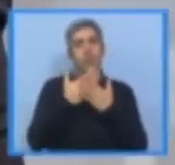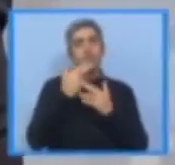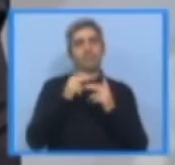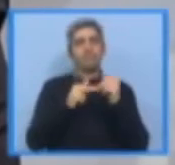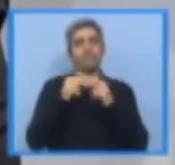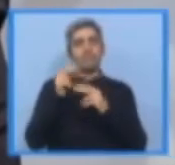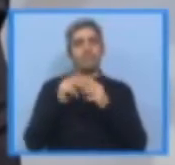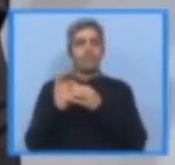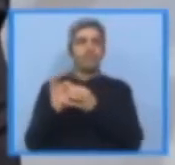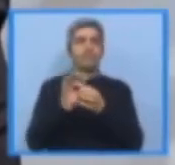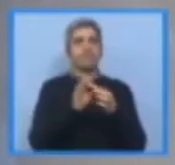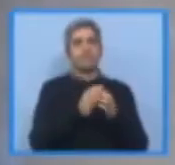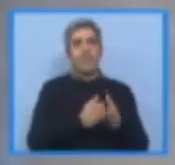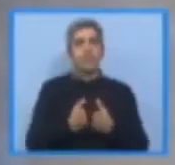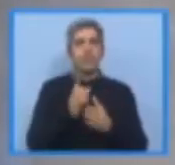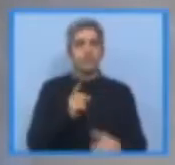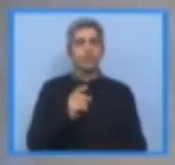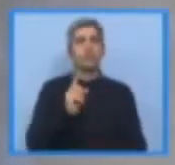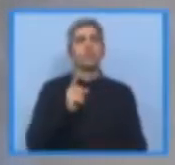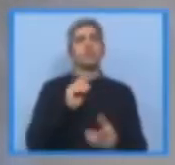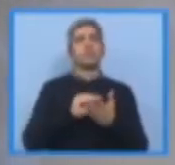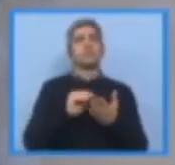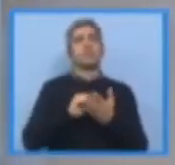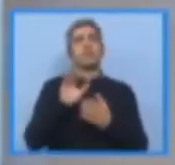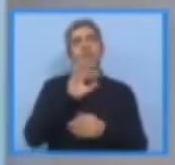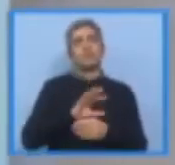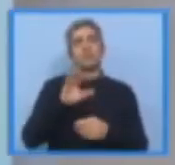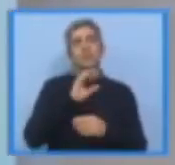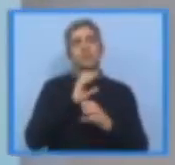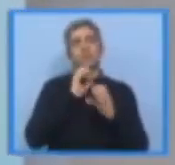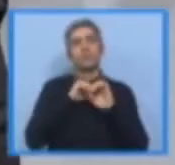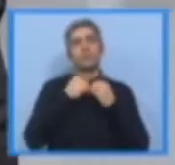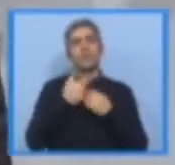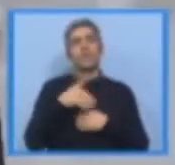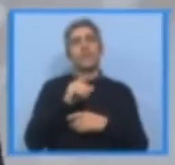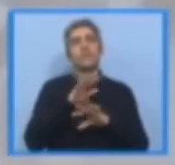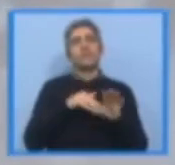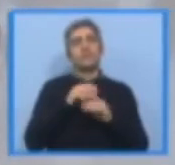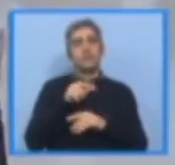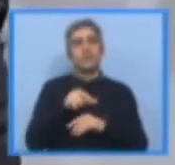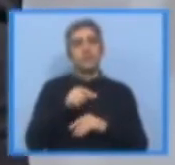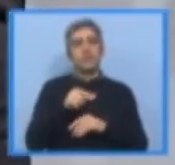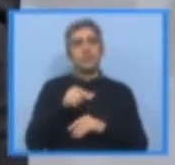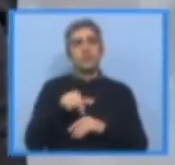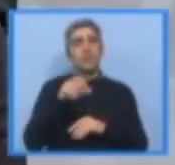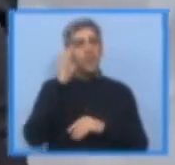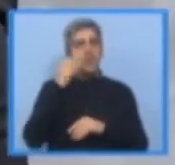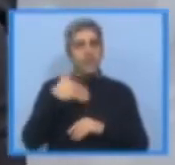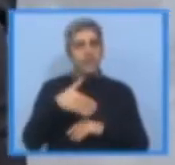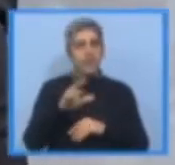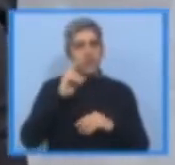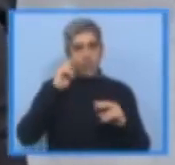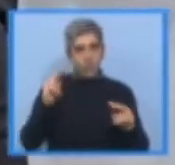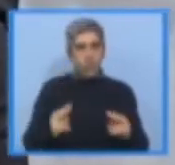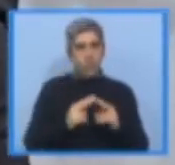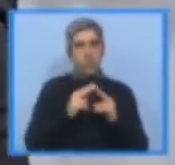caminho de comunhão. O que é que o Secretariado Nacional das Comunicações Sociais vai fazer com esta mensagem? Nós, ainda esta tarde, vamos ter um encontro que